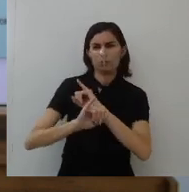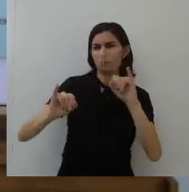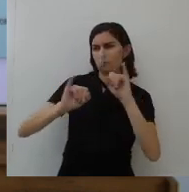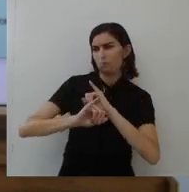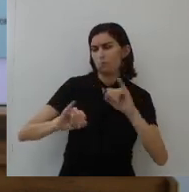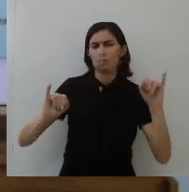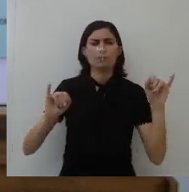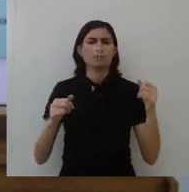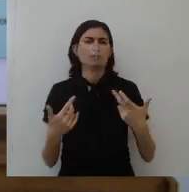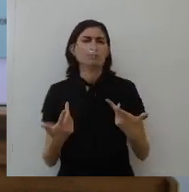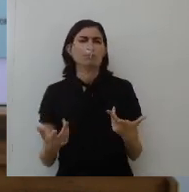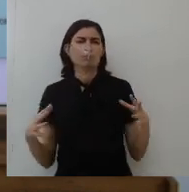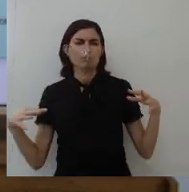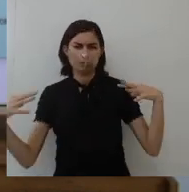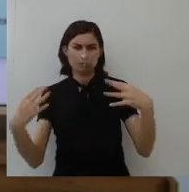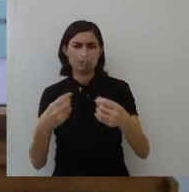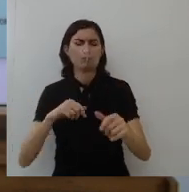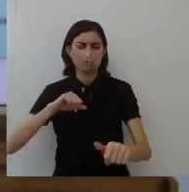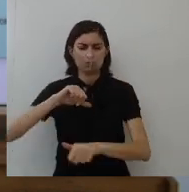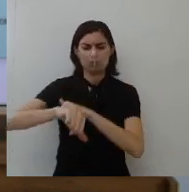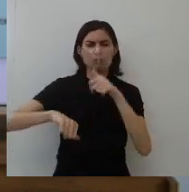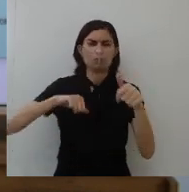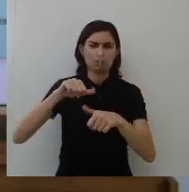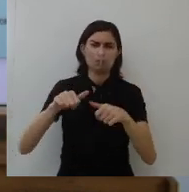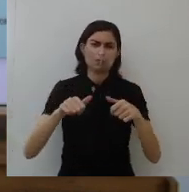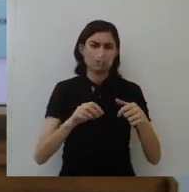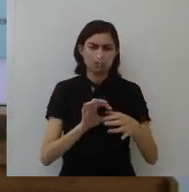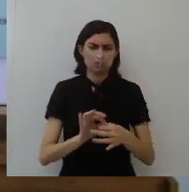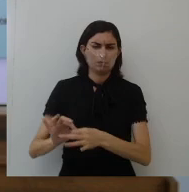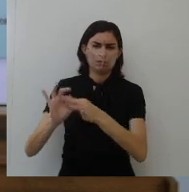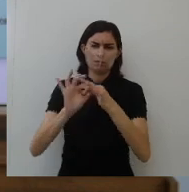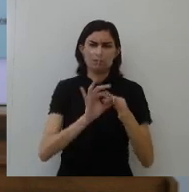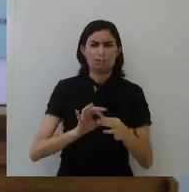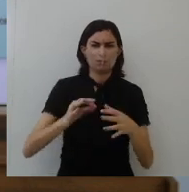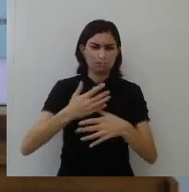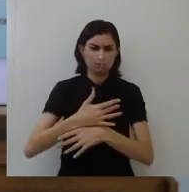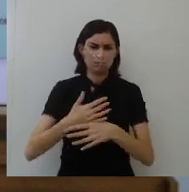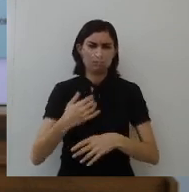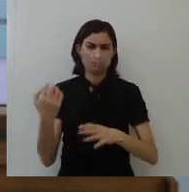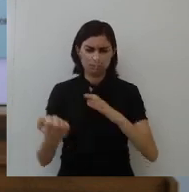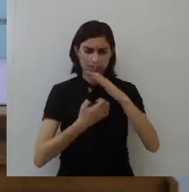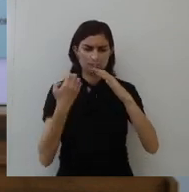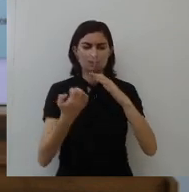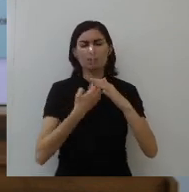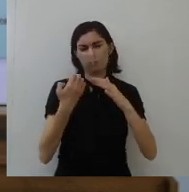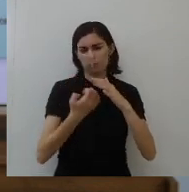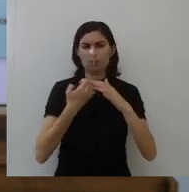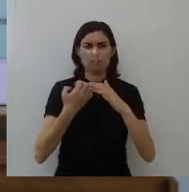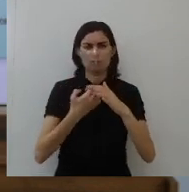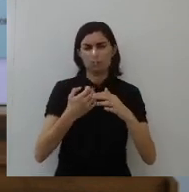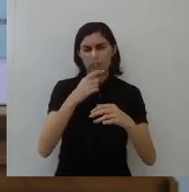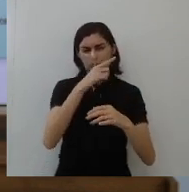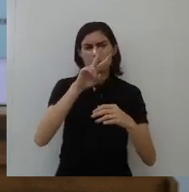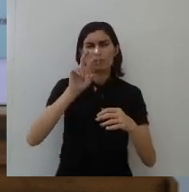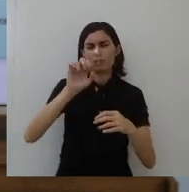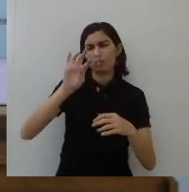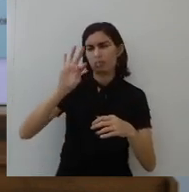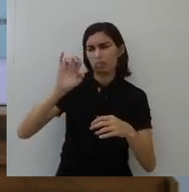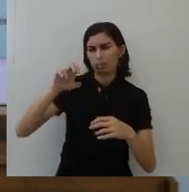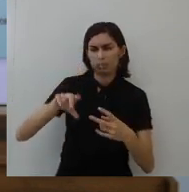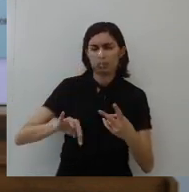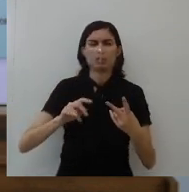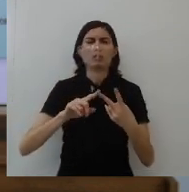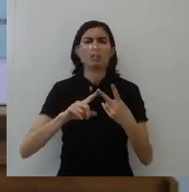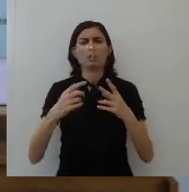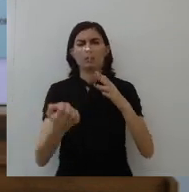informação, tudo isso mudou essas conexões entre as cidades. Então a empresa, mesmo a empresa que está lá em Vertente do Lério, uma empresa